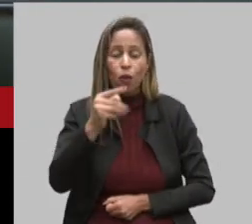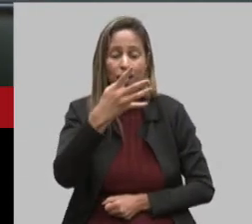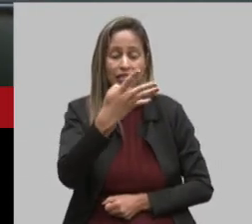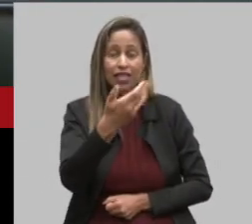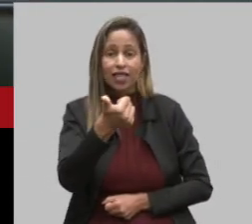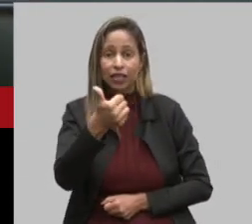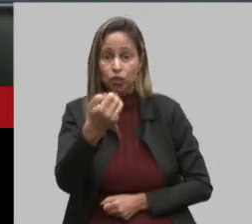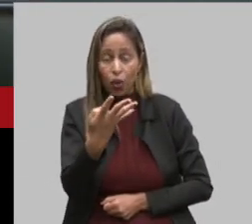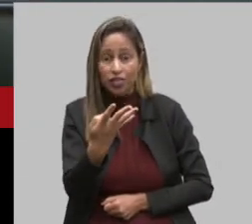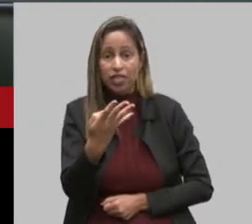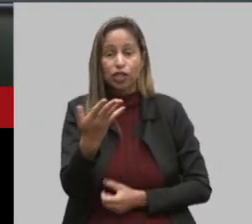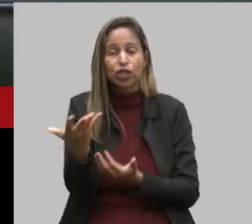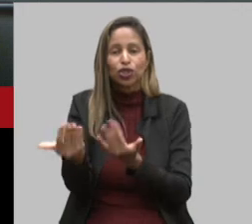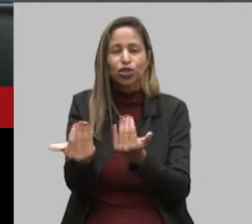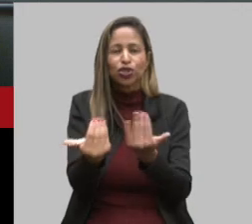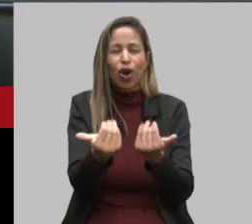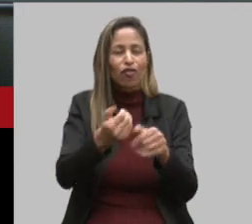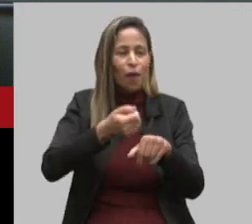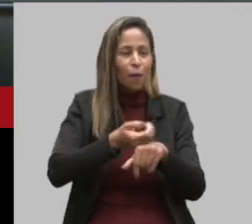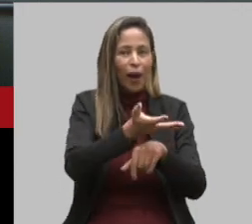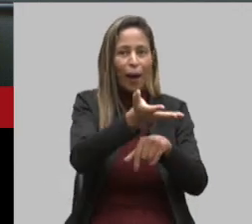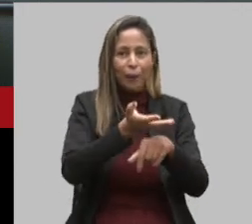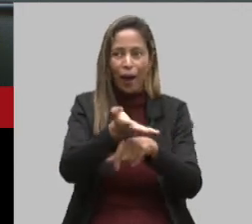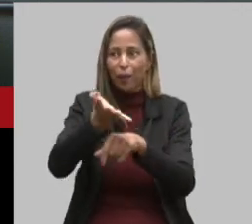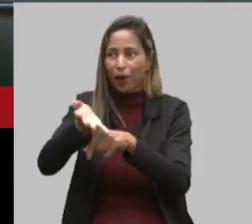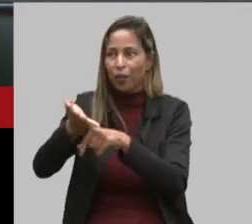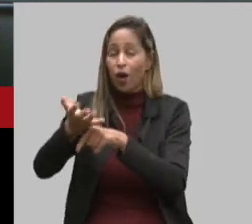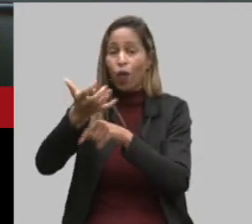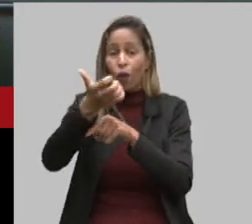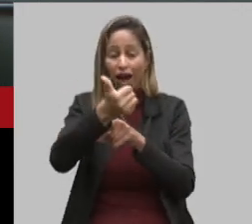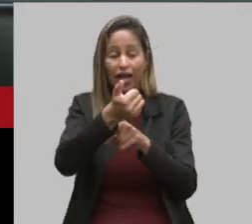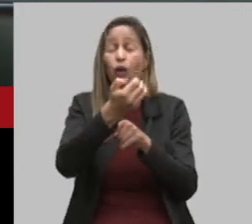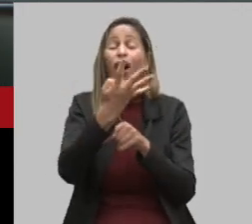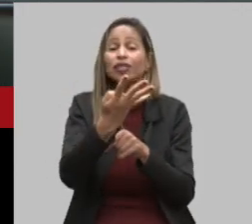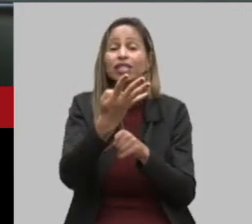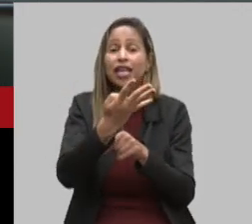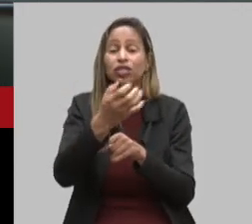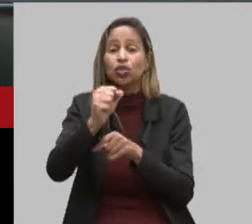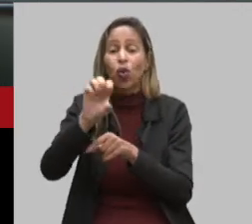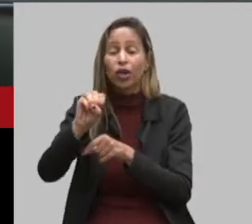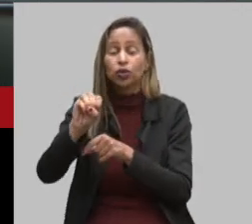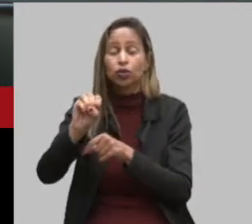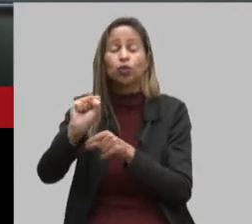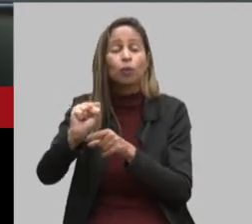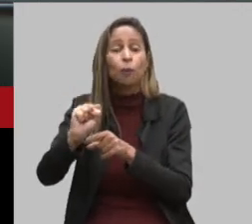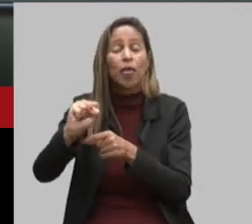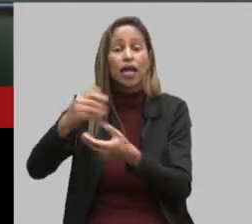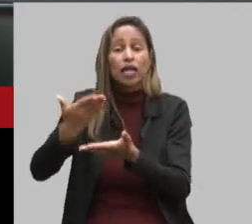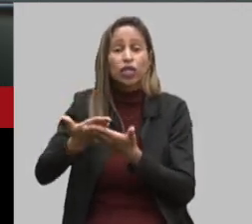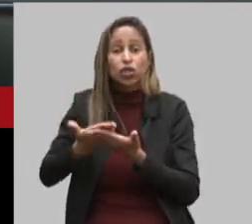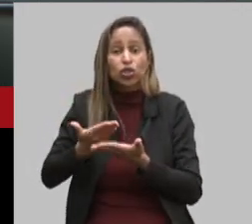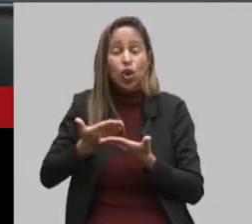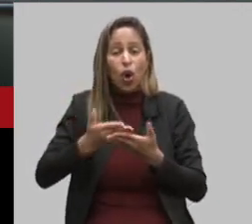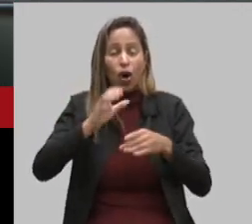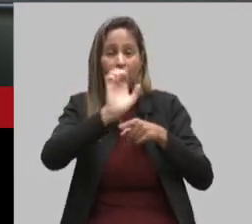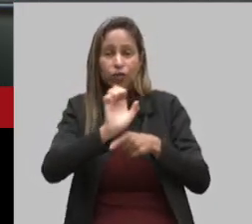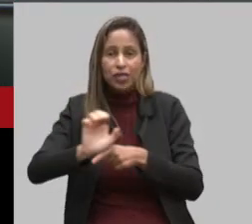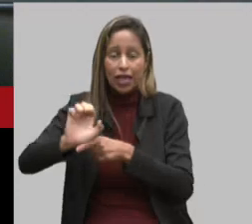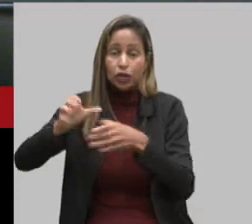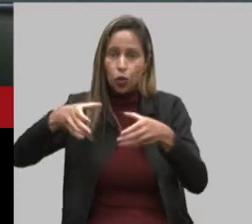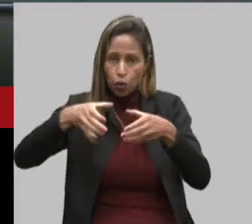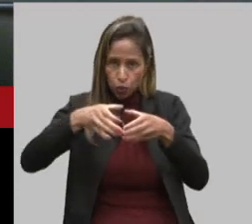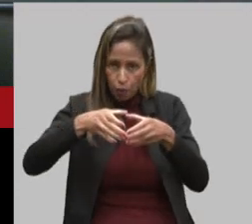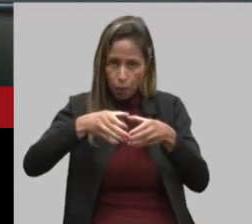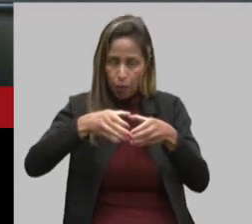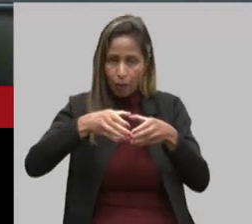jovens distribuídos em 408 escolas do estado e orientados por uma equipe de trabalho de